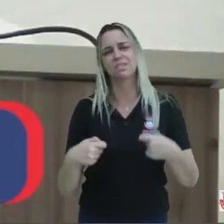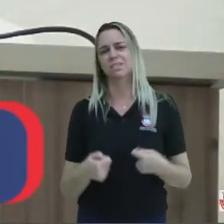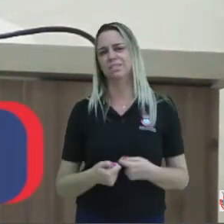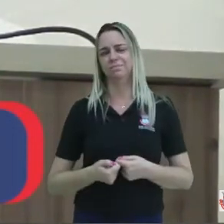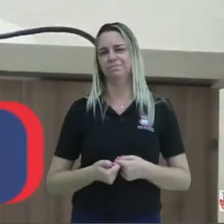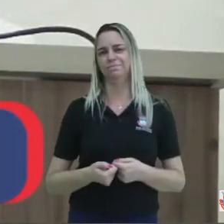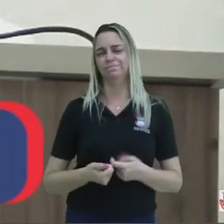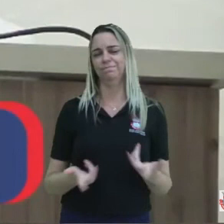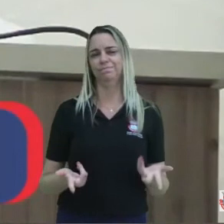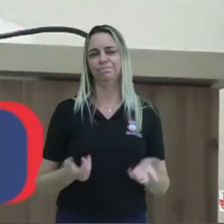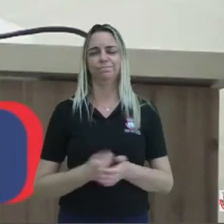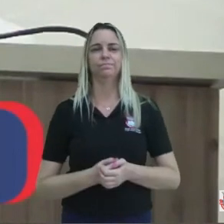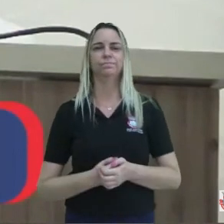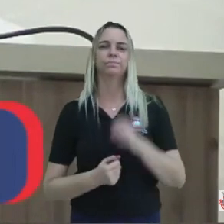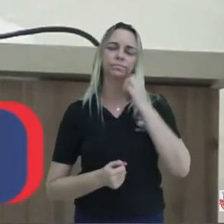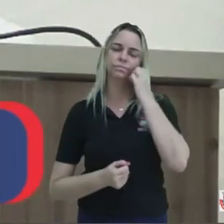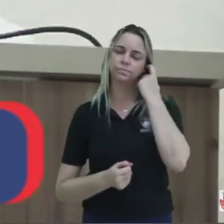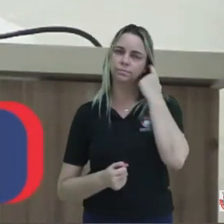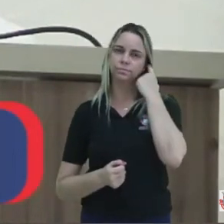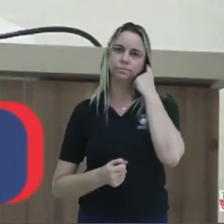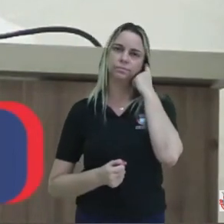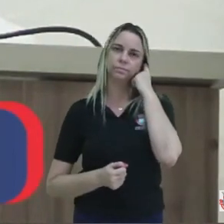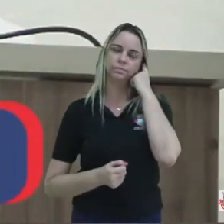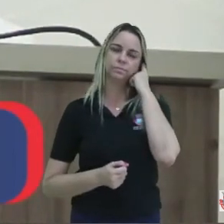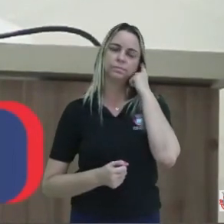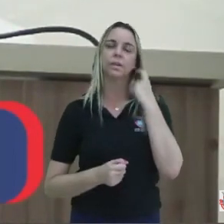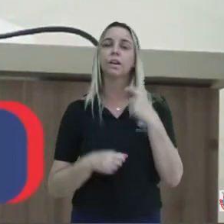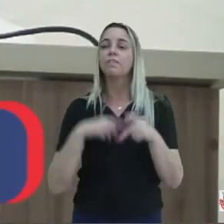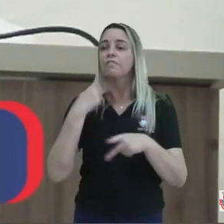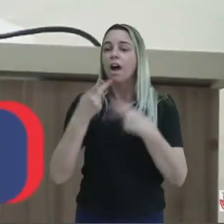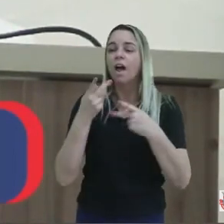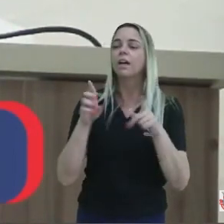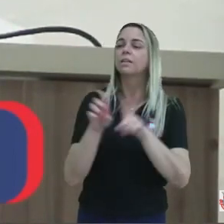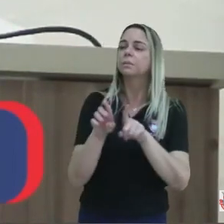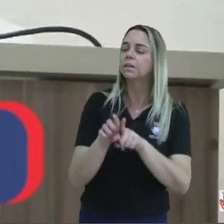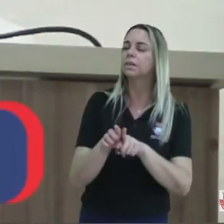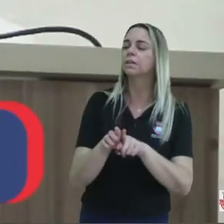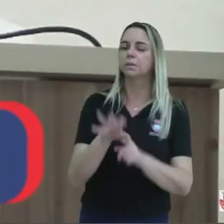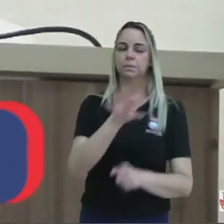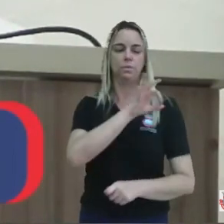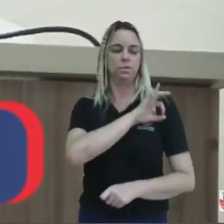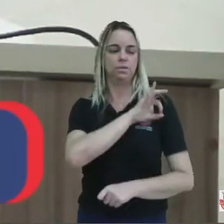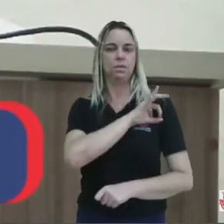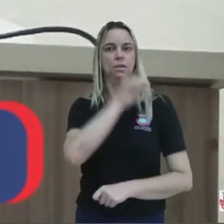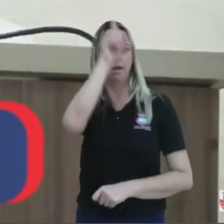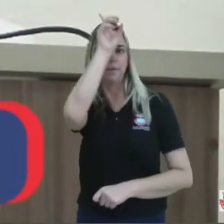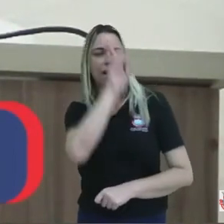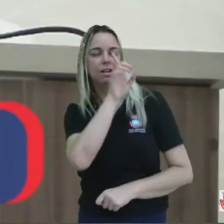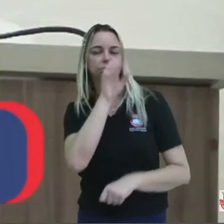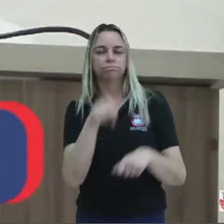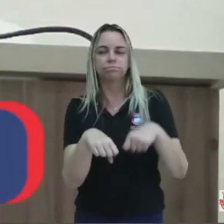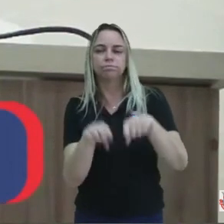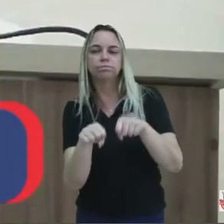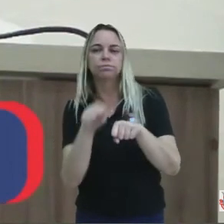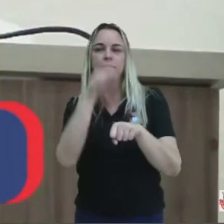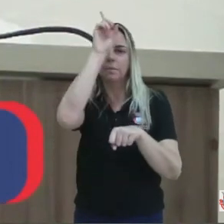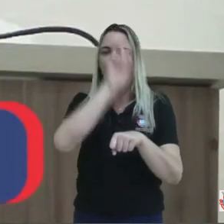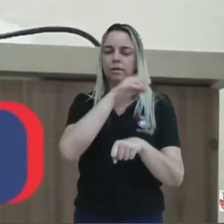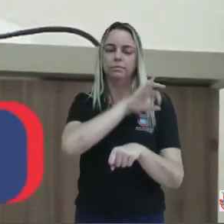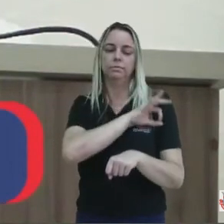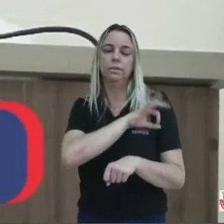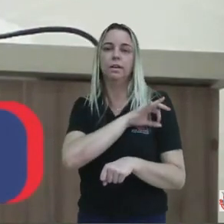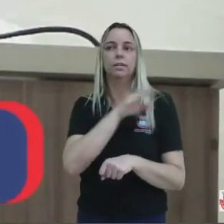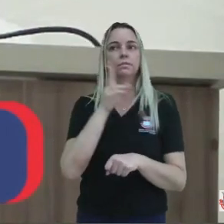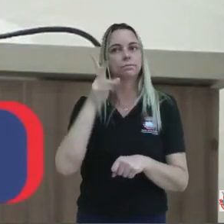Débora Almeida, pedir para ela também interferir, sei que já interferiu, ao nosso prefeito, enfim, unir todas as forças para que